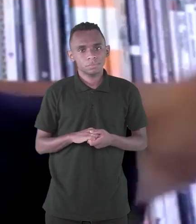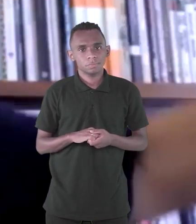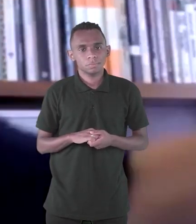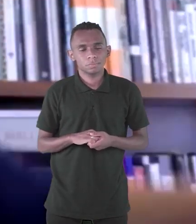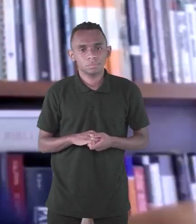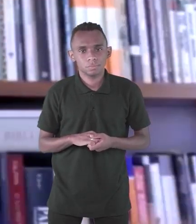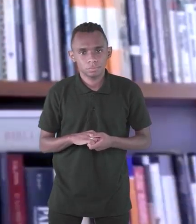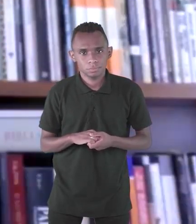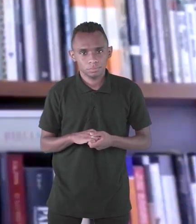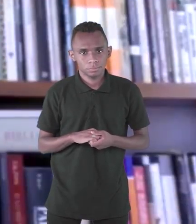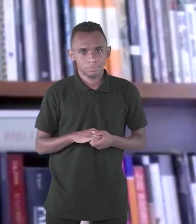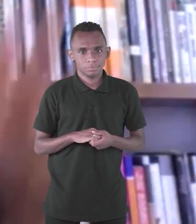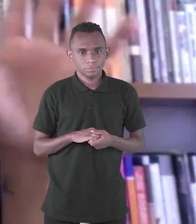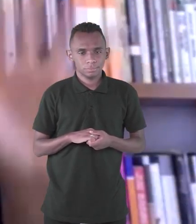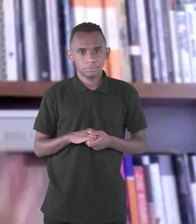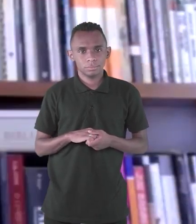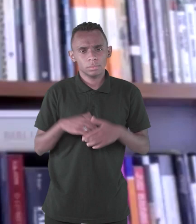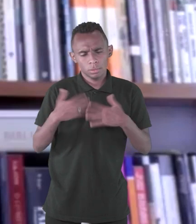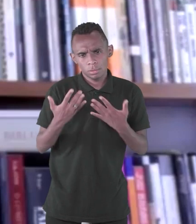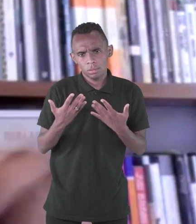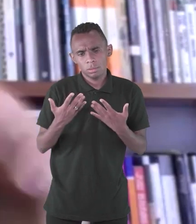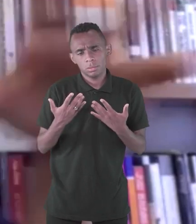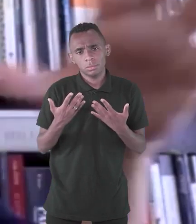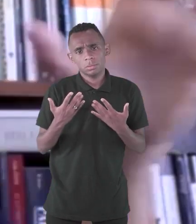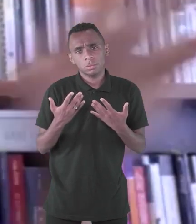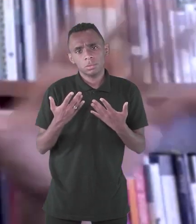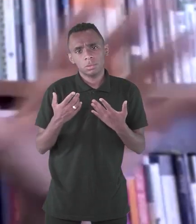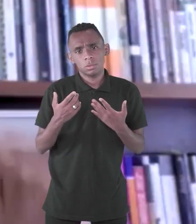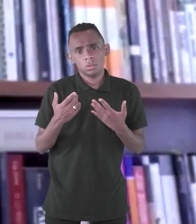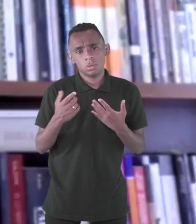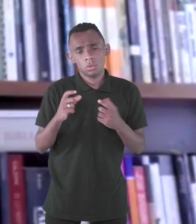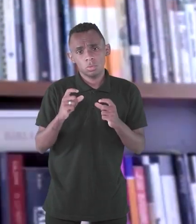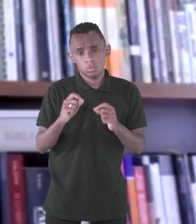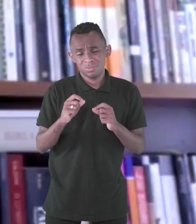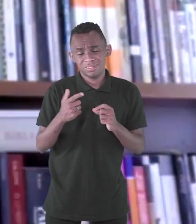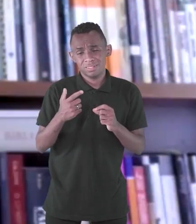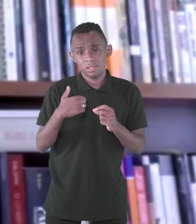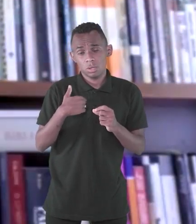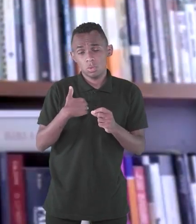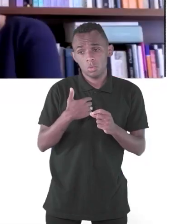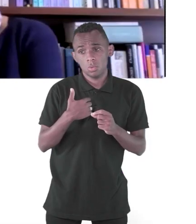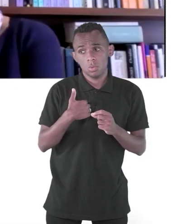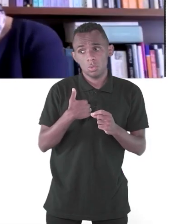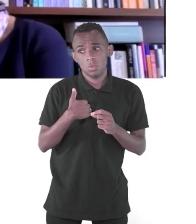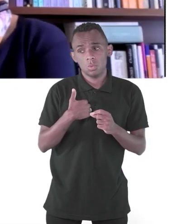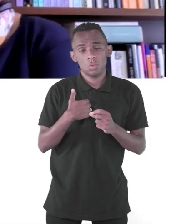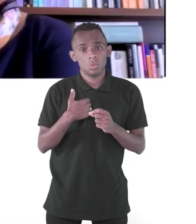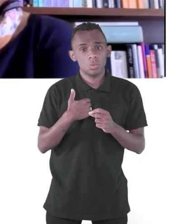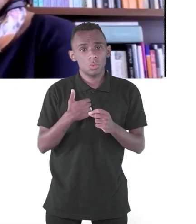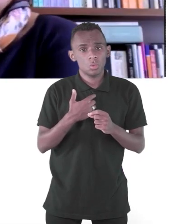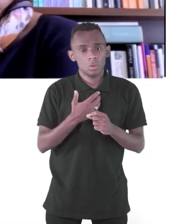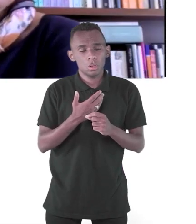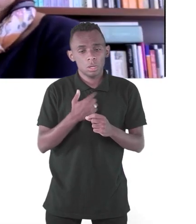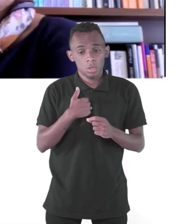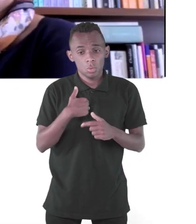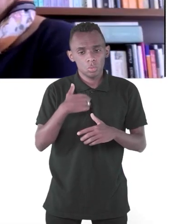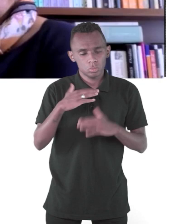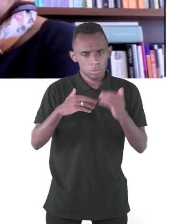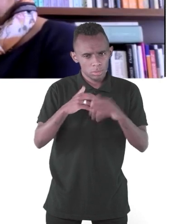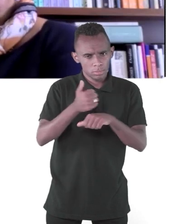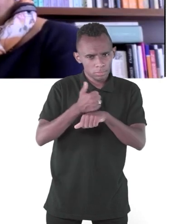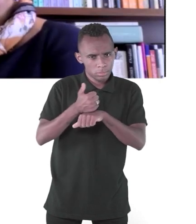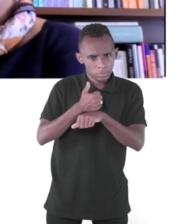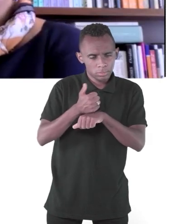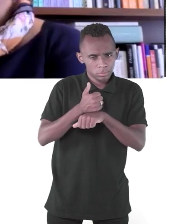uma outra coisa, né? Aí já entramos em Toninho Horta de novo. Olha, eu fui muito amigo, tive a felicidade. Eu fui